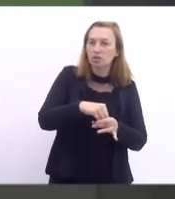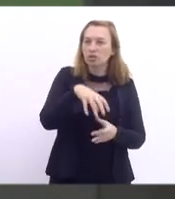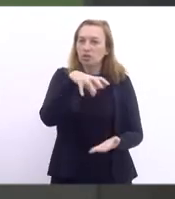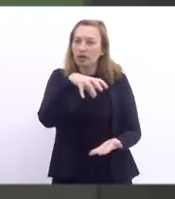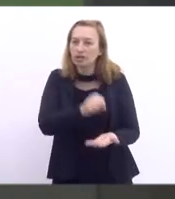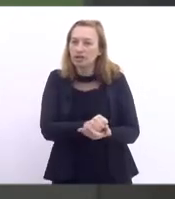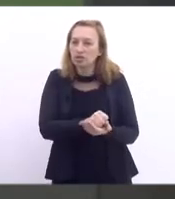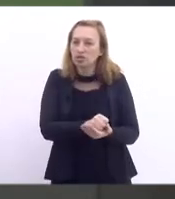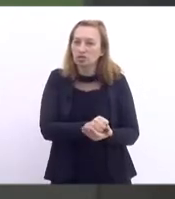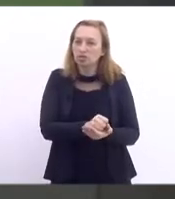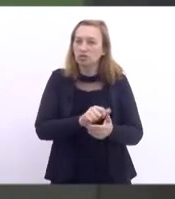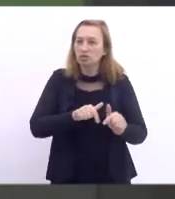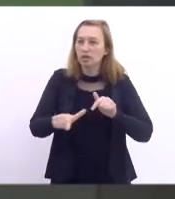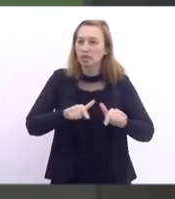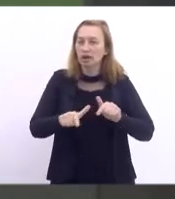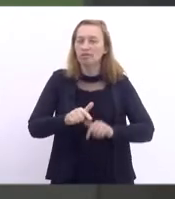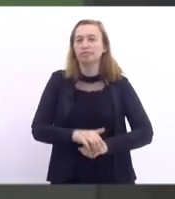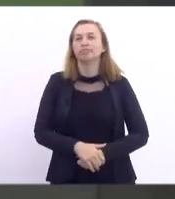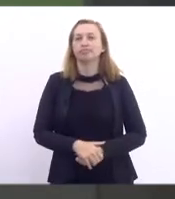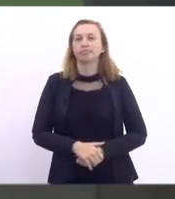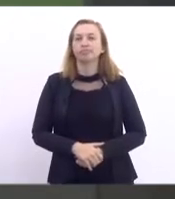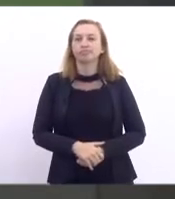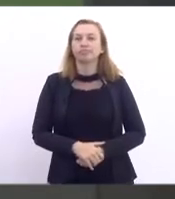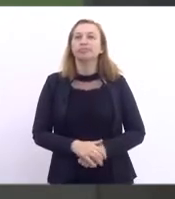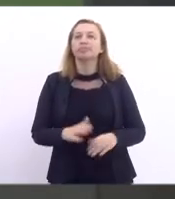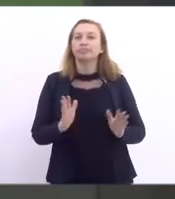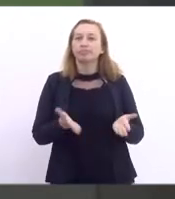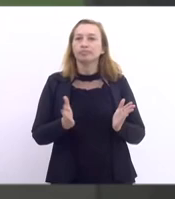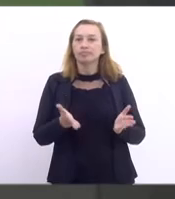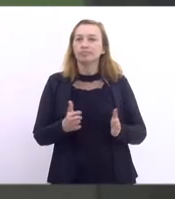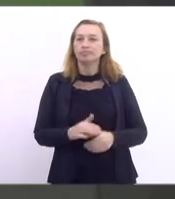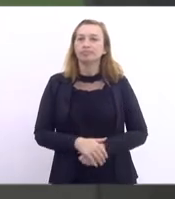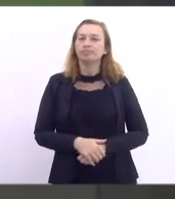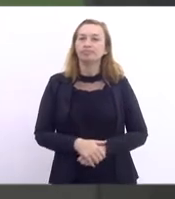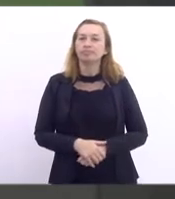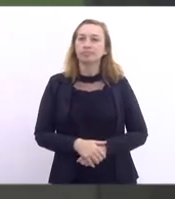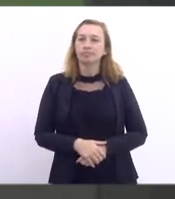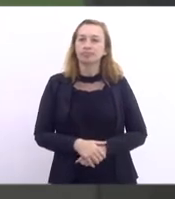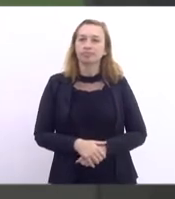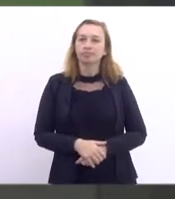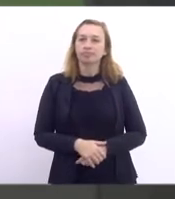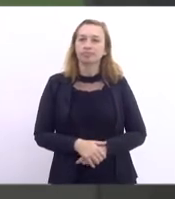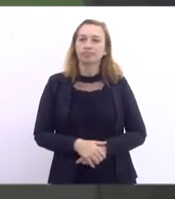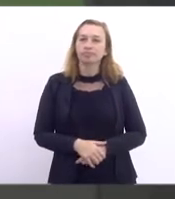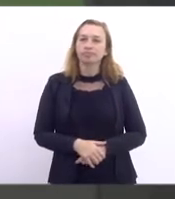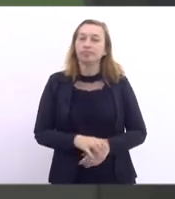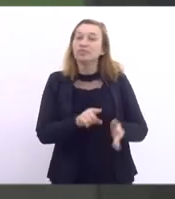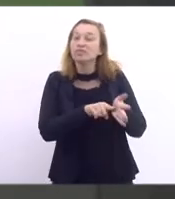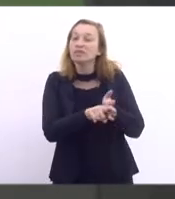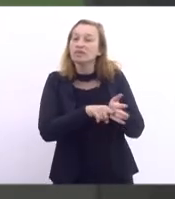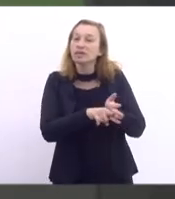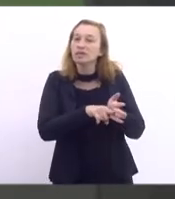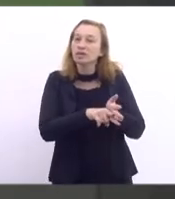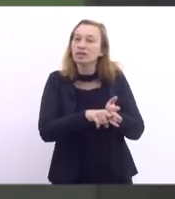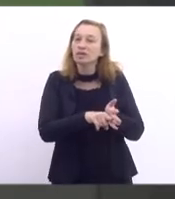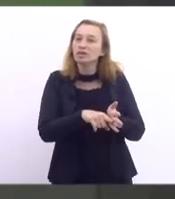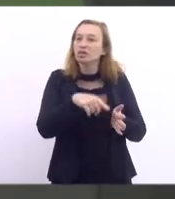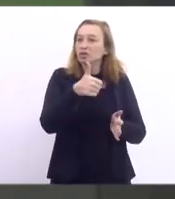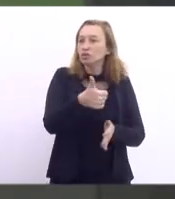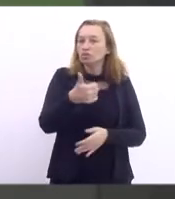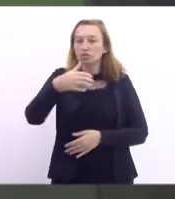da operação Bom vamos lá agora a gente está passando para a inspeção de